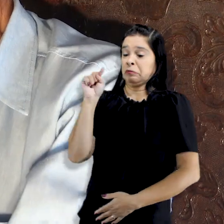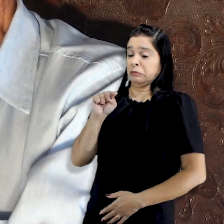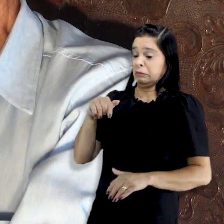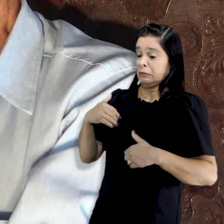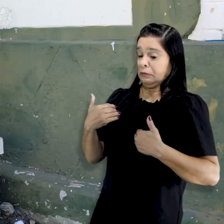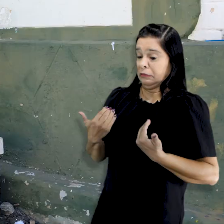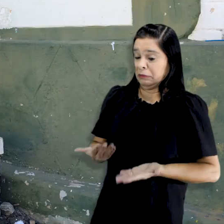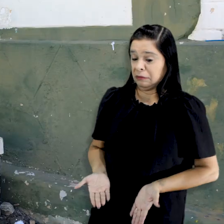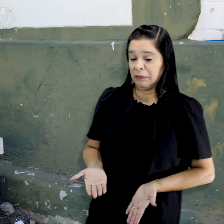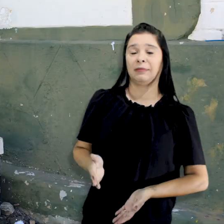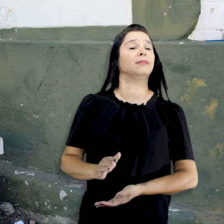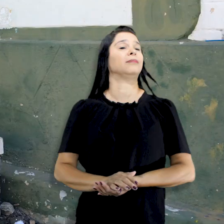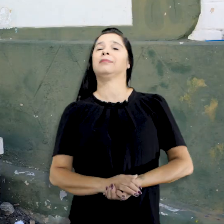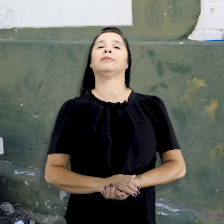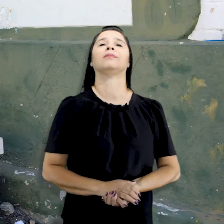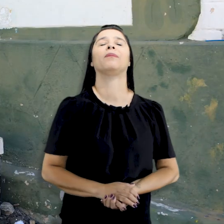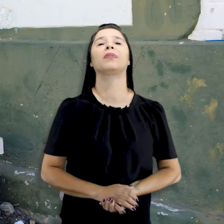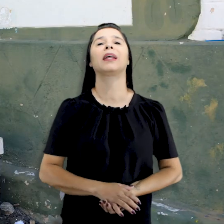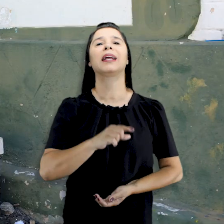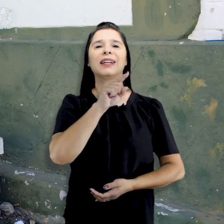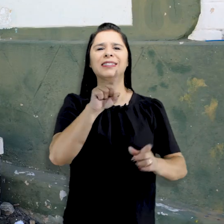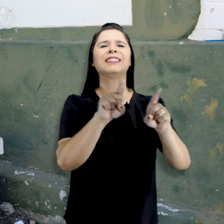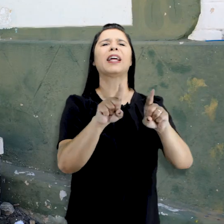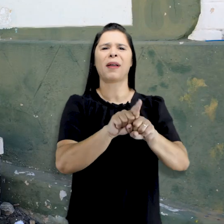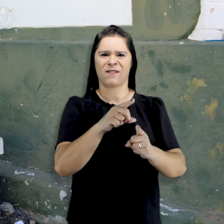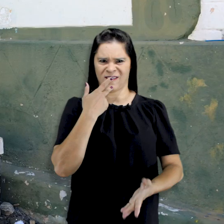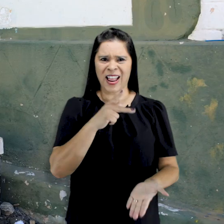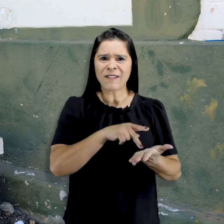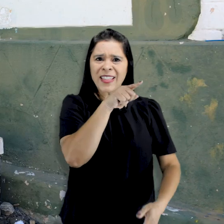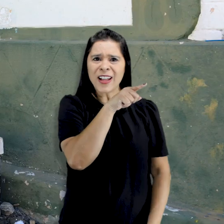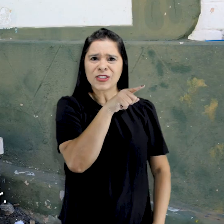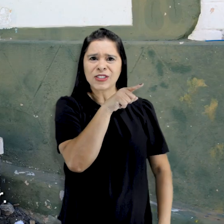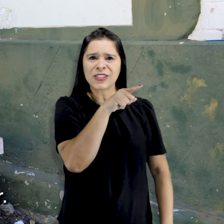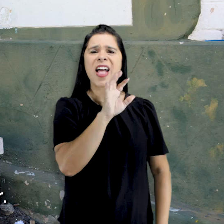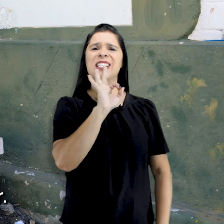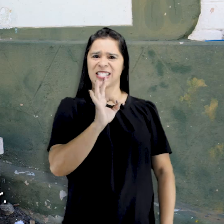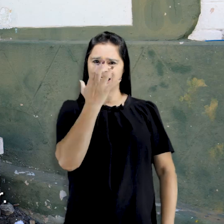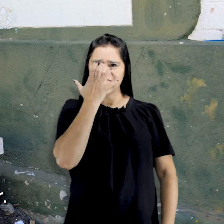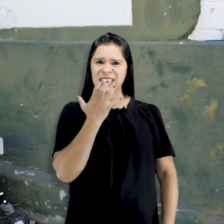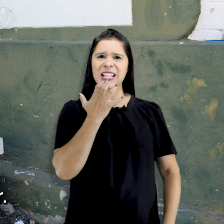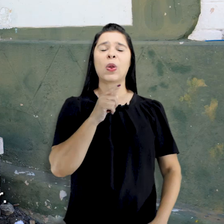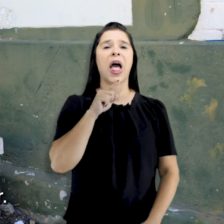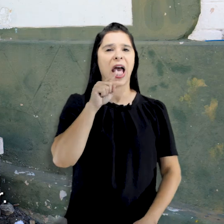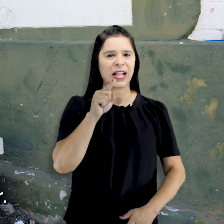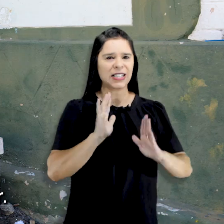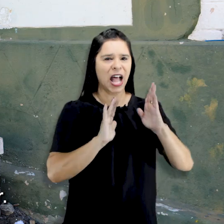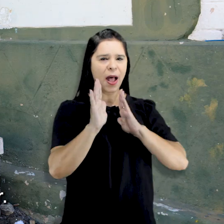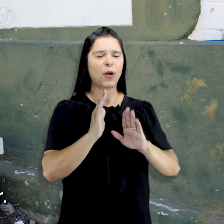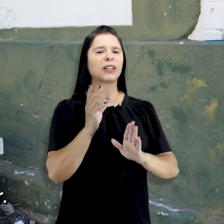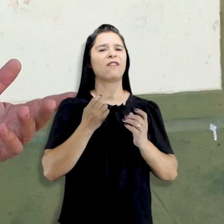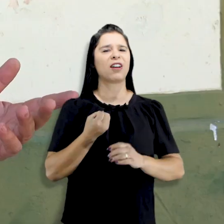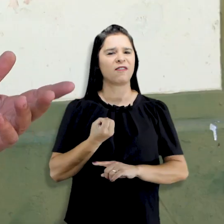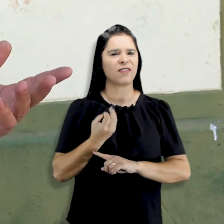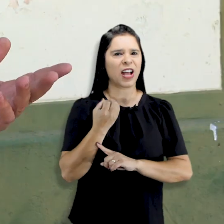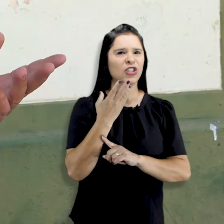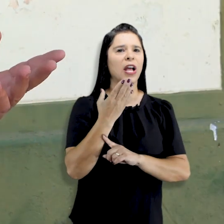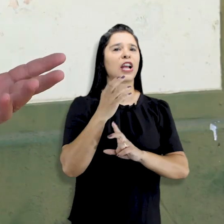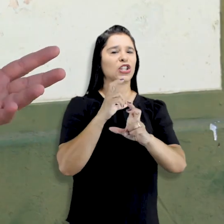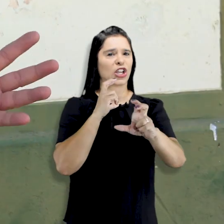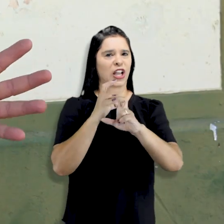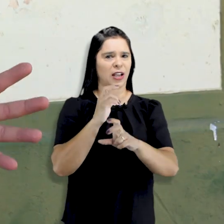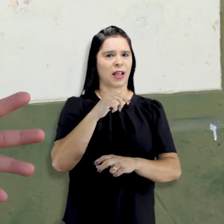ter que falar, né? Não, mas isso aí também é caso verídico, entende? É sério. Nessa época eu estava de agente de estação Engenheiro Ademar.